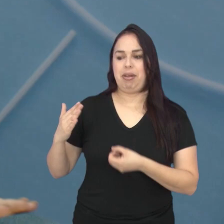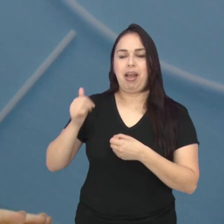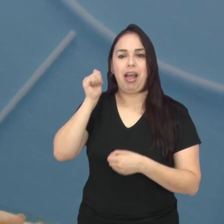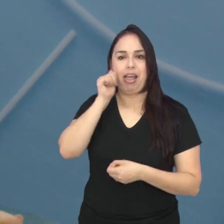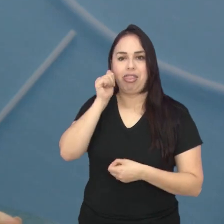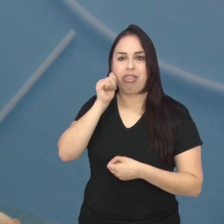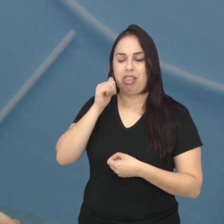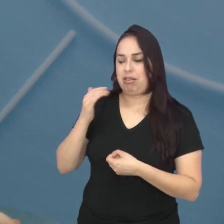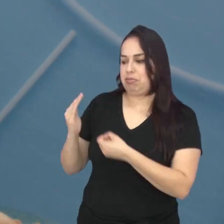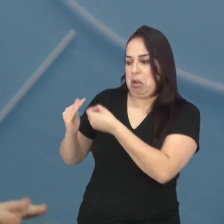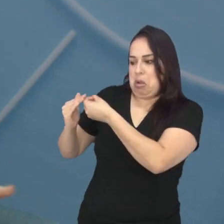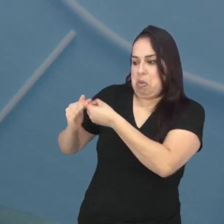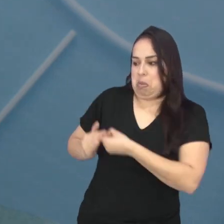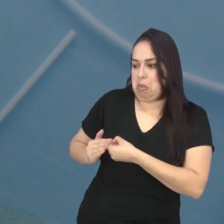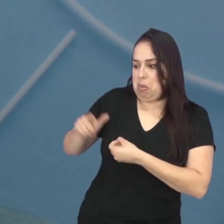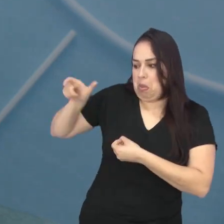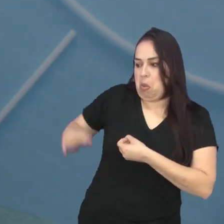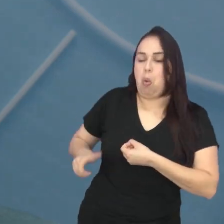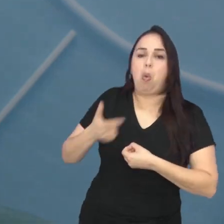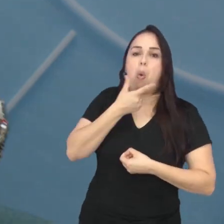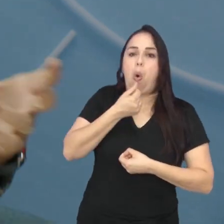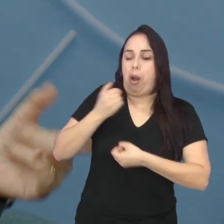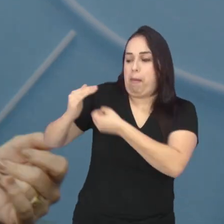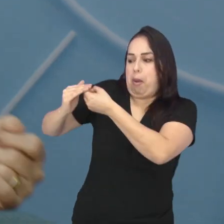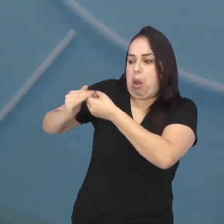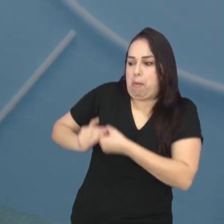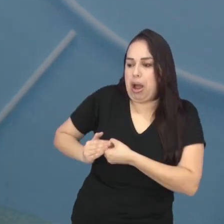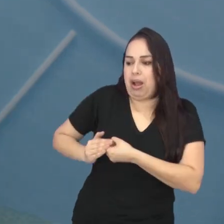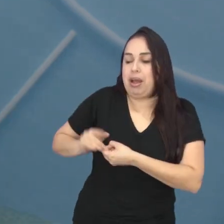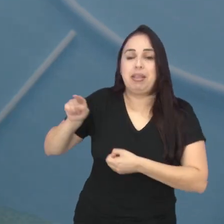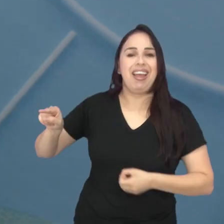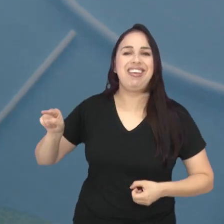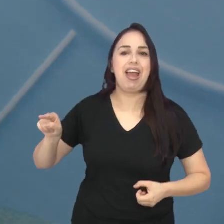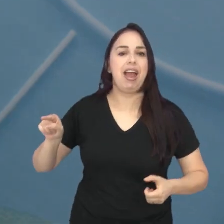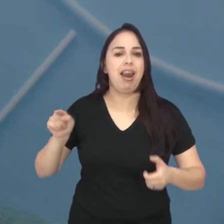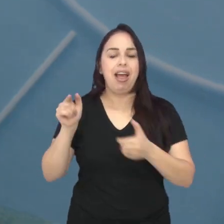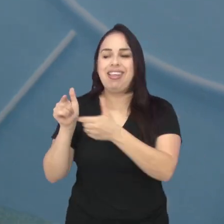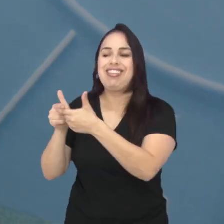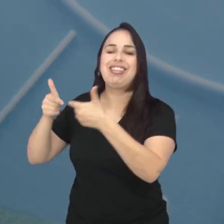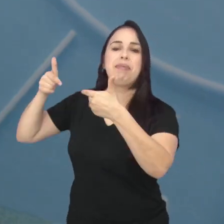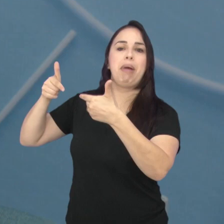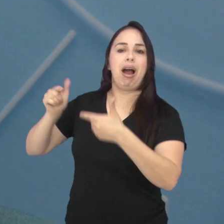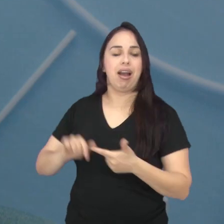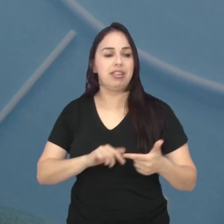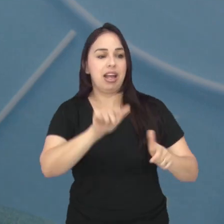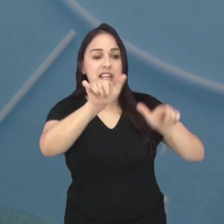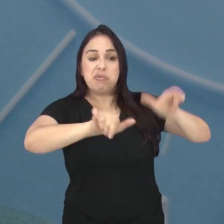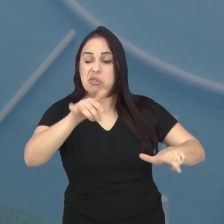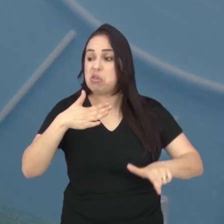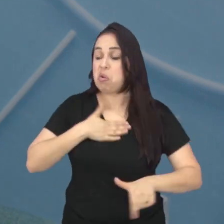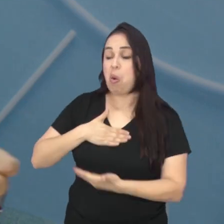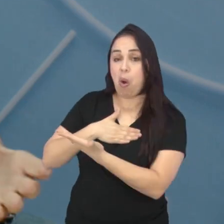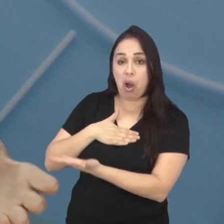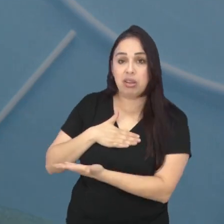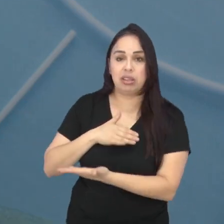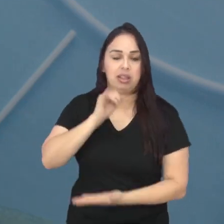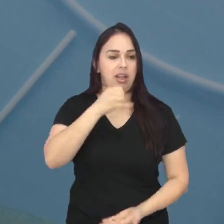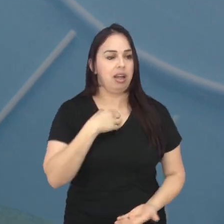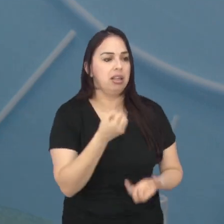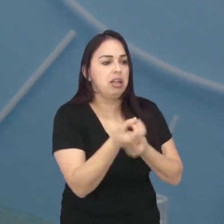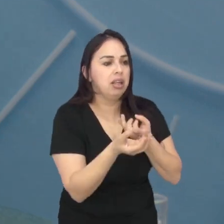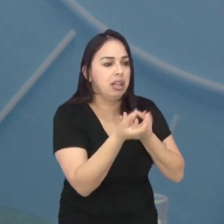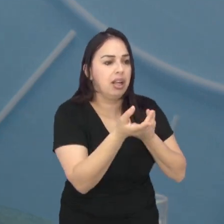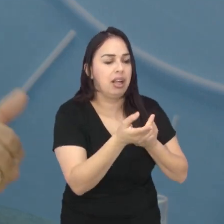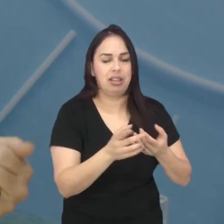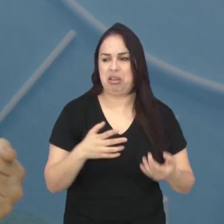uma pessoa super legal. Então, ela é uma pessoa muito simpática, que todo mundo gosta. Então, se você for chegar e falar para alguém o que você passa